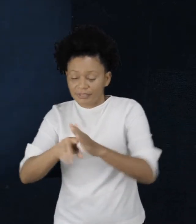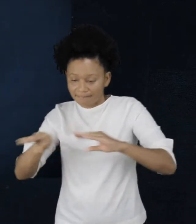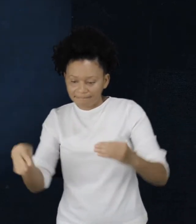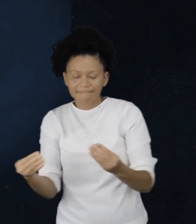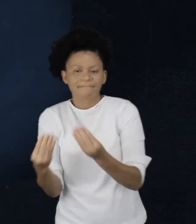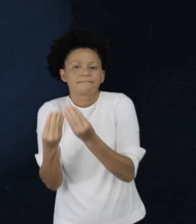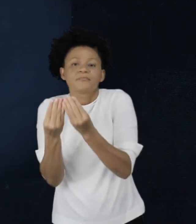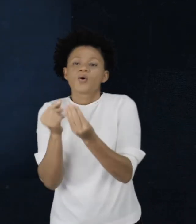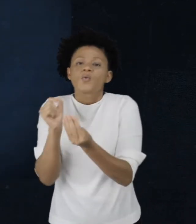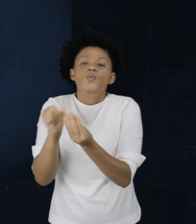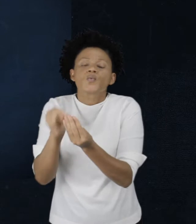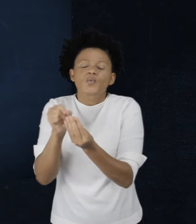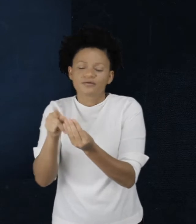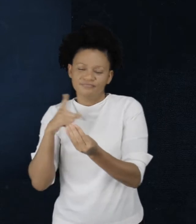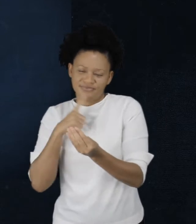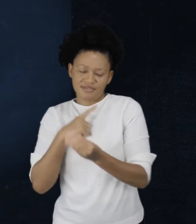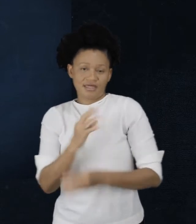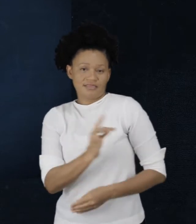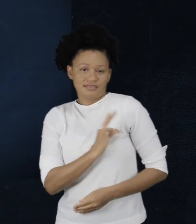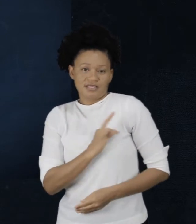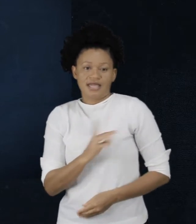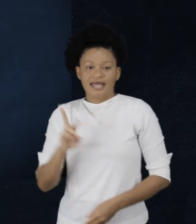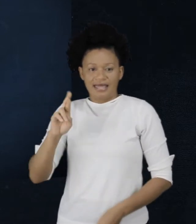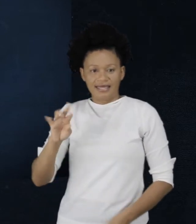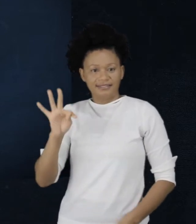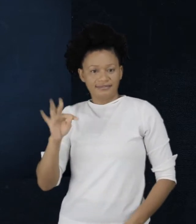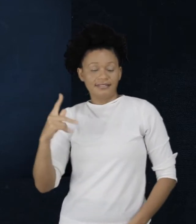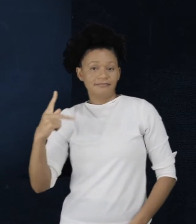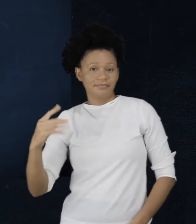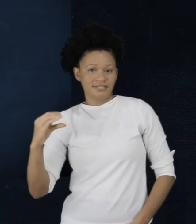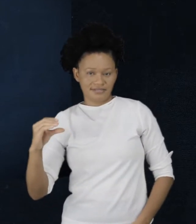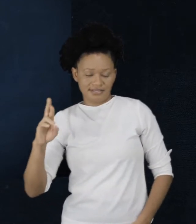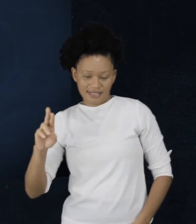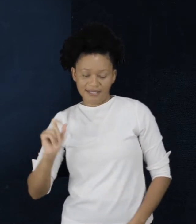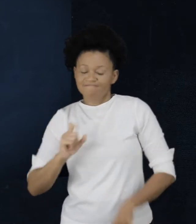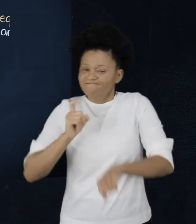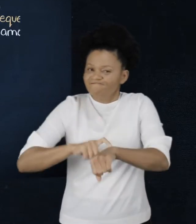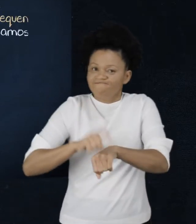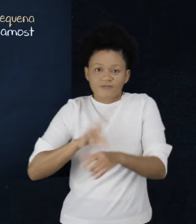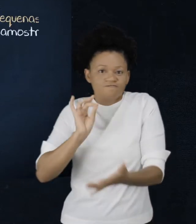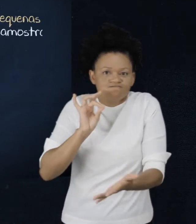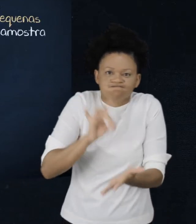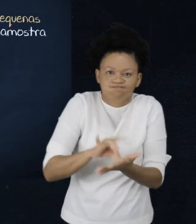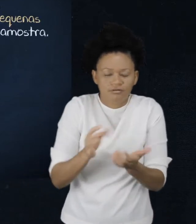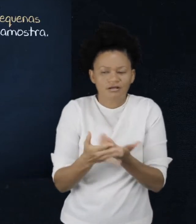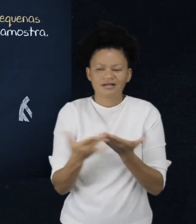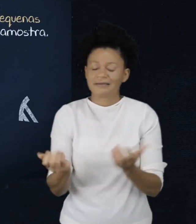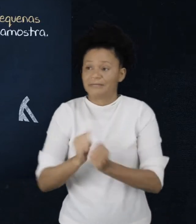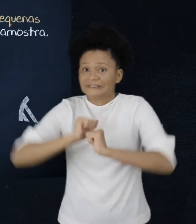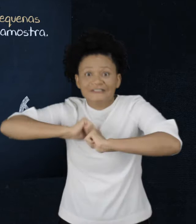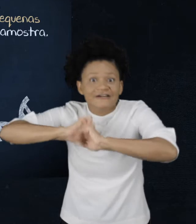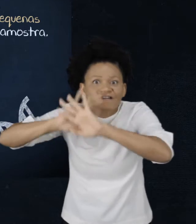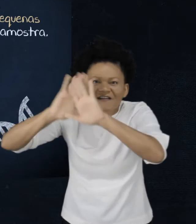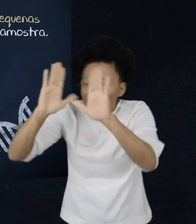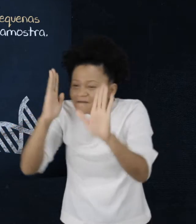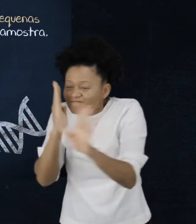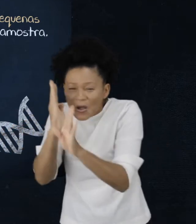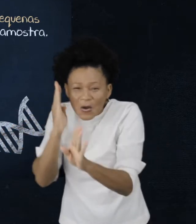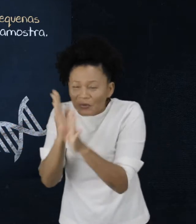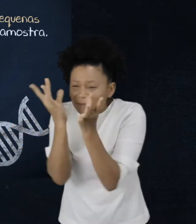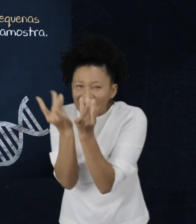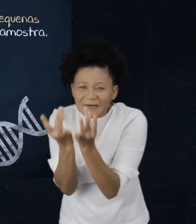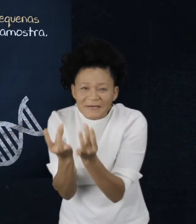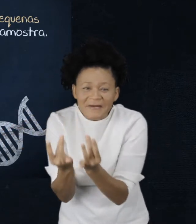Esses testes utilizam a técnica de RT-PCR em tempo real. Esse teste é bastante sensível, sendo capaz